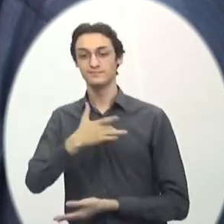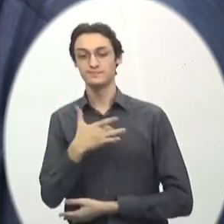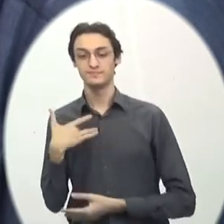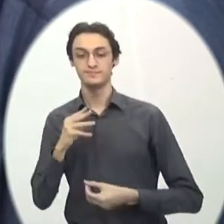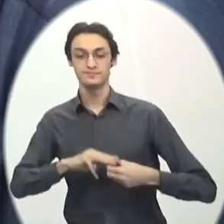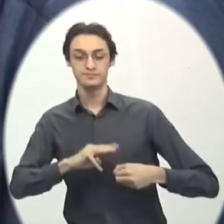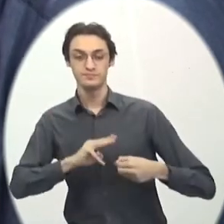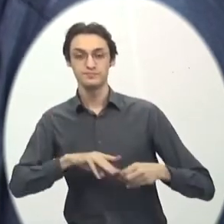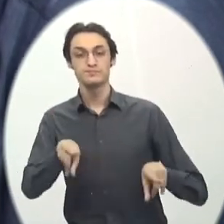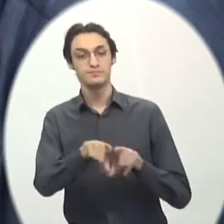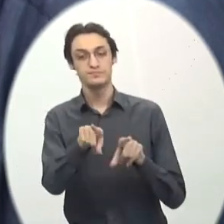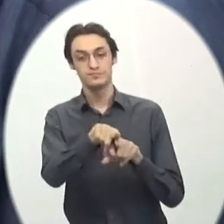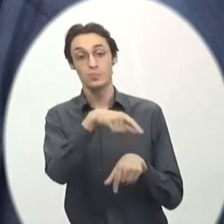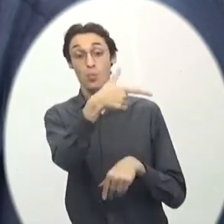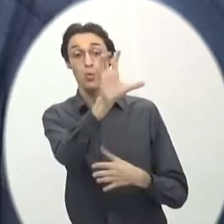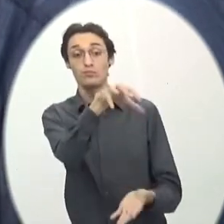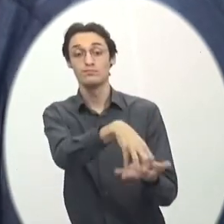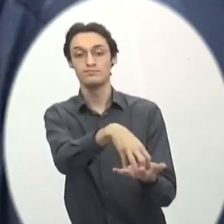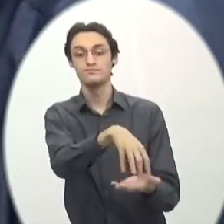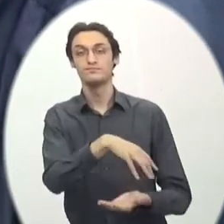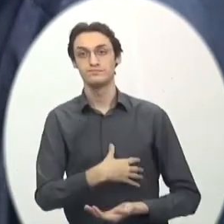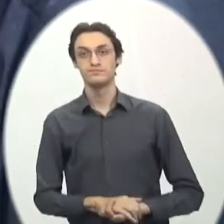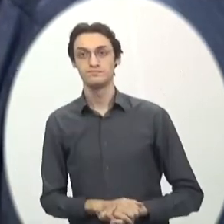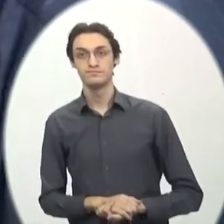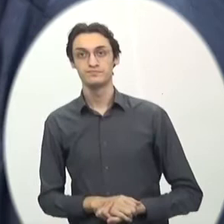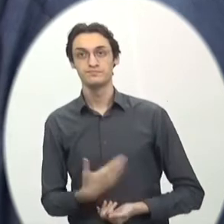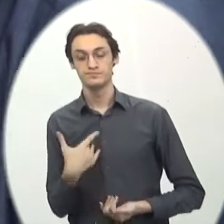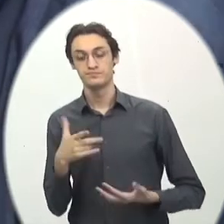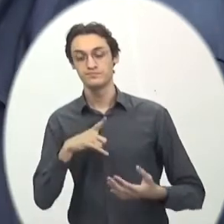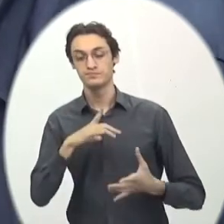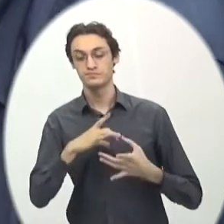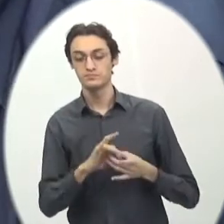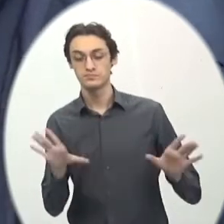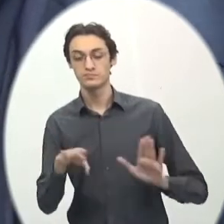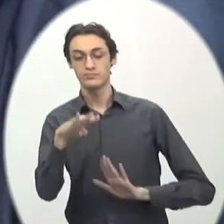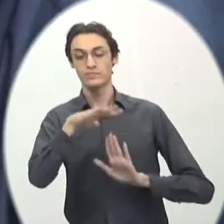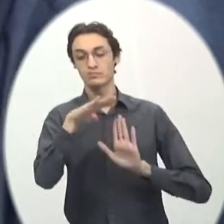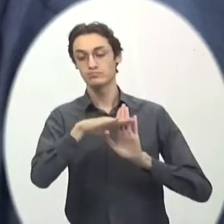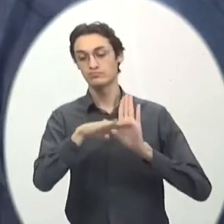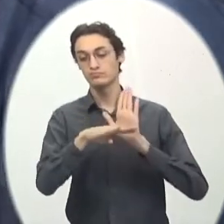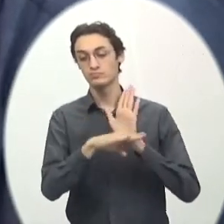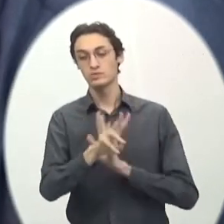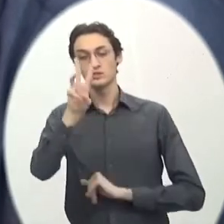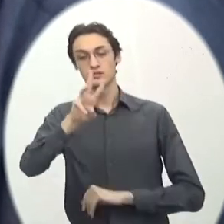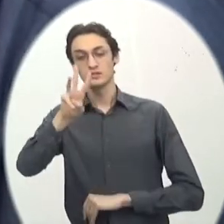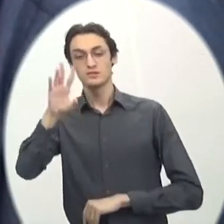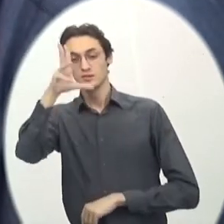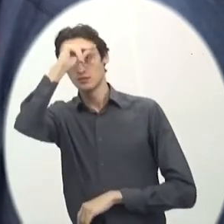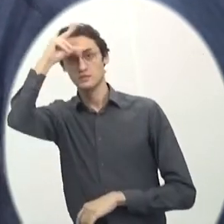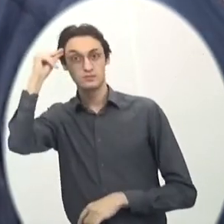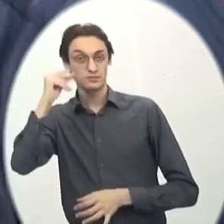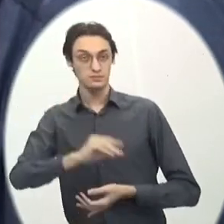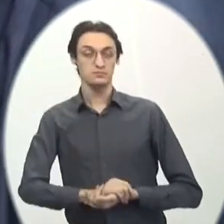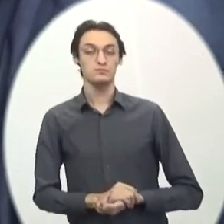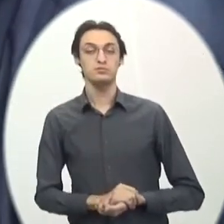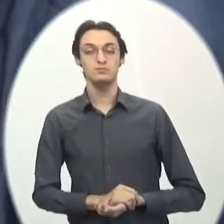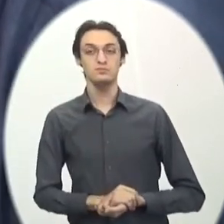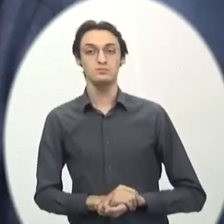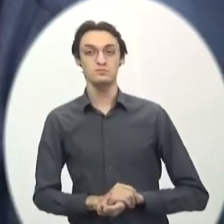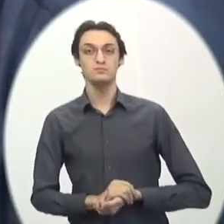e membro de outro órgão, foi disponibilizada a lista de classificados no site da Prefeitura, qual